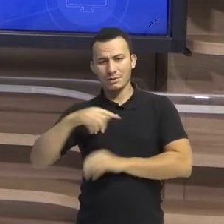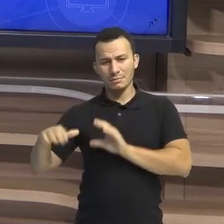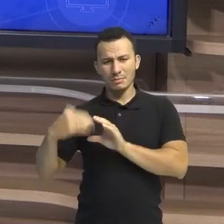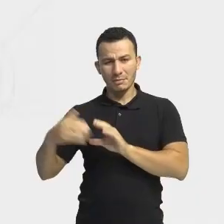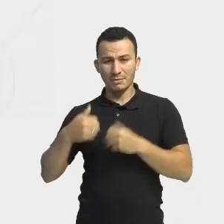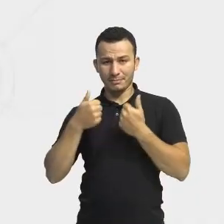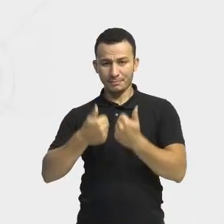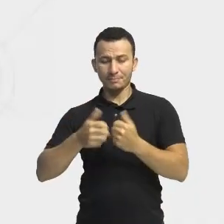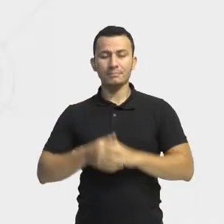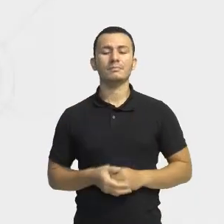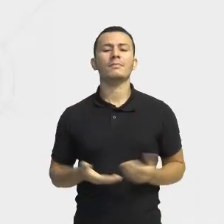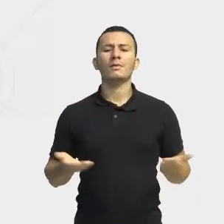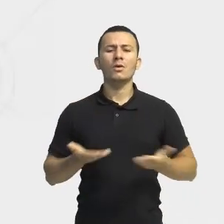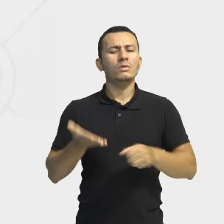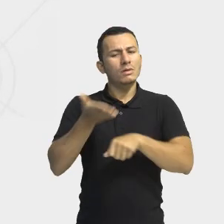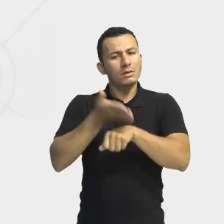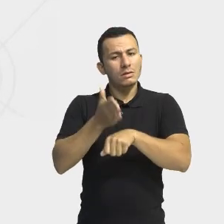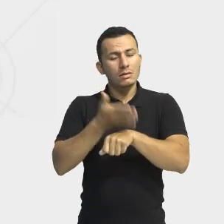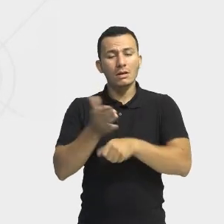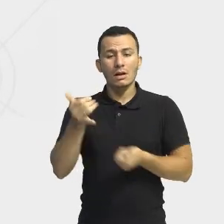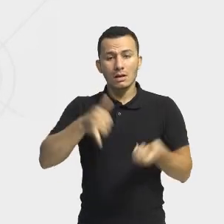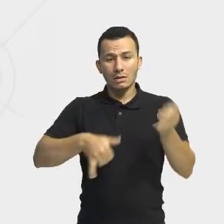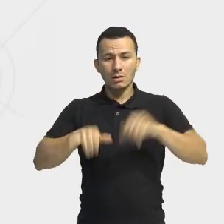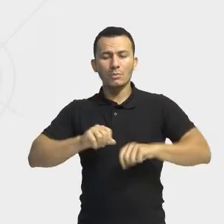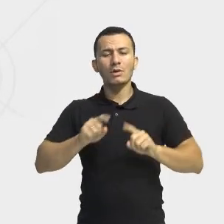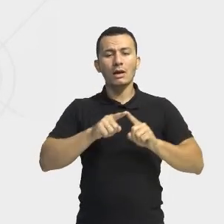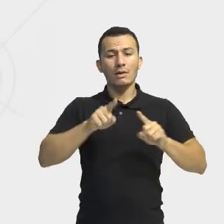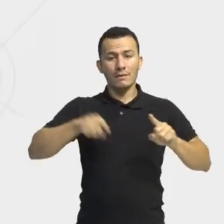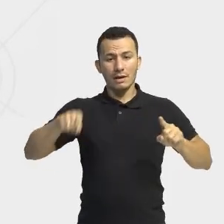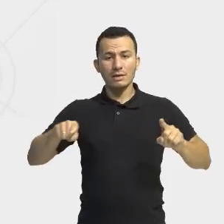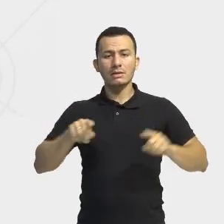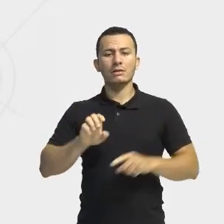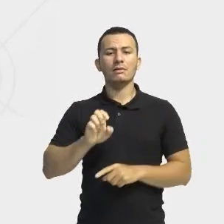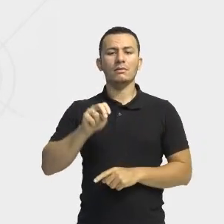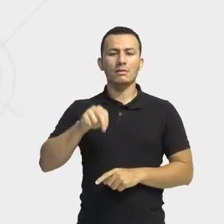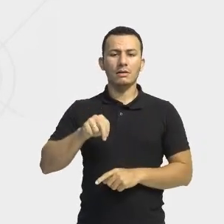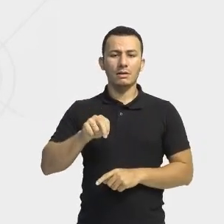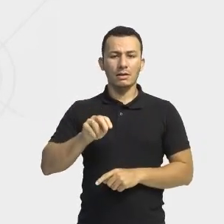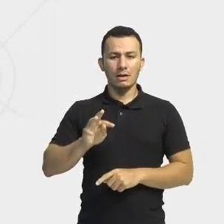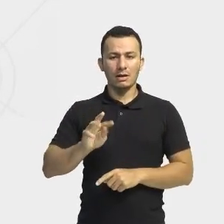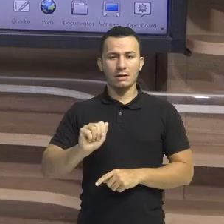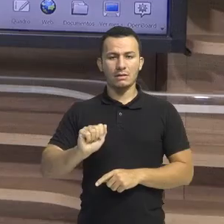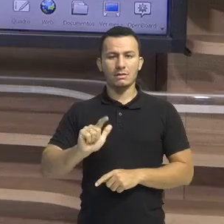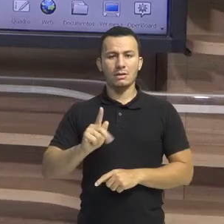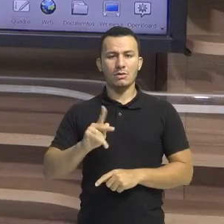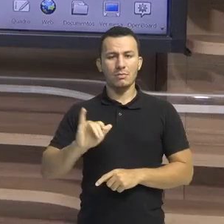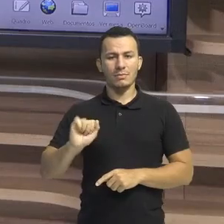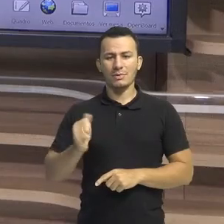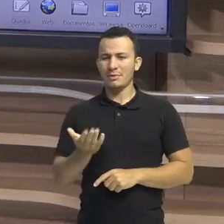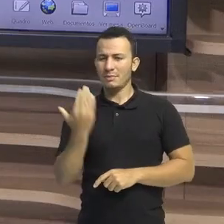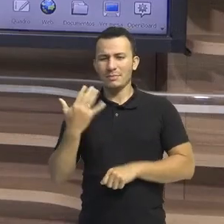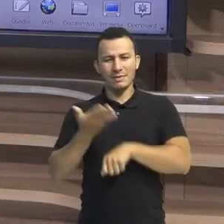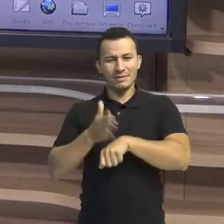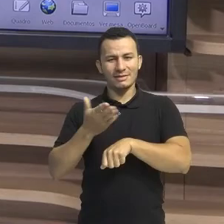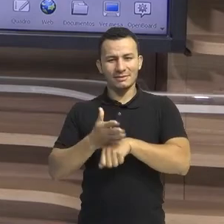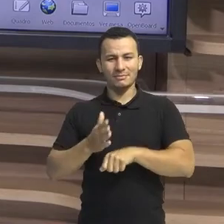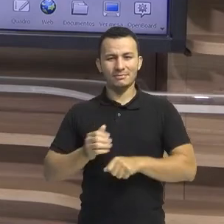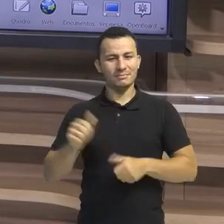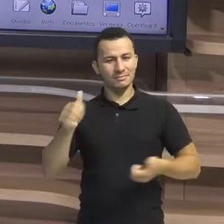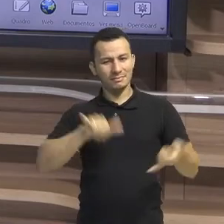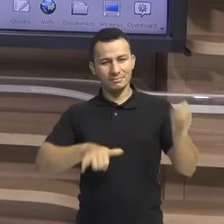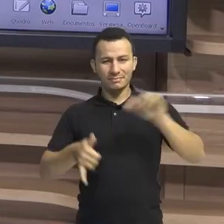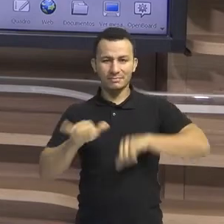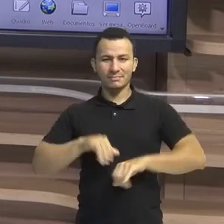nossa aula de hoje é praticando Química da variação de entalpia. Então, vamos à nossa aula, praticando